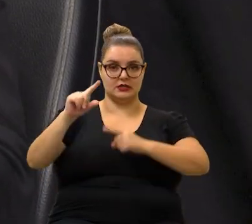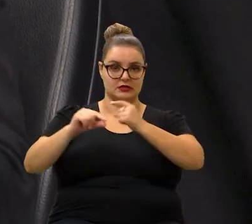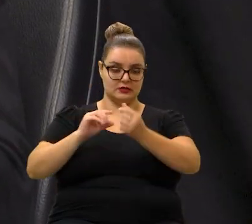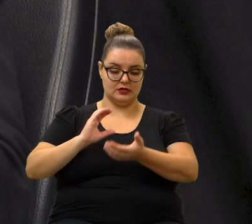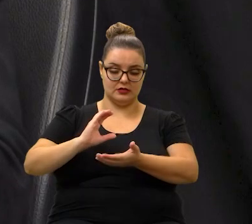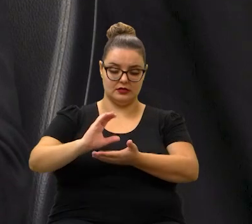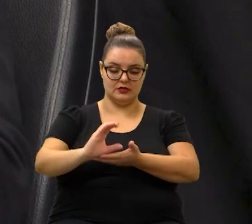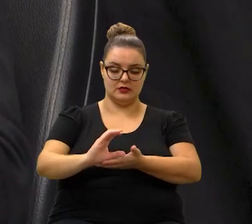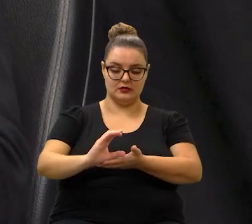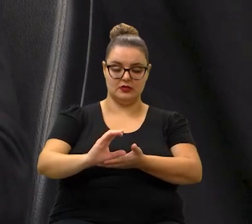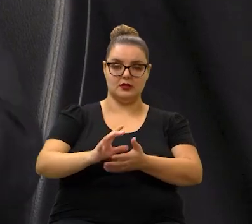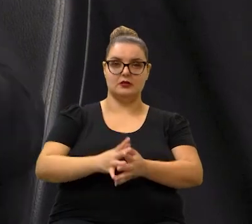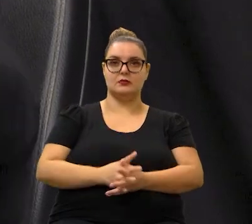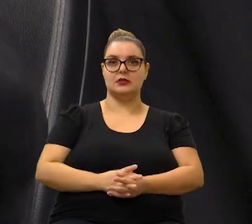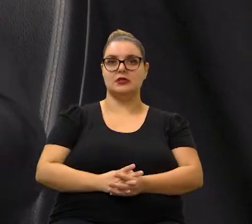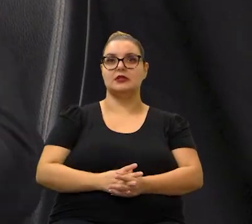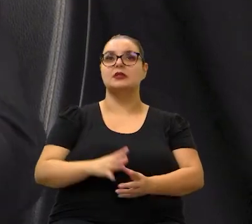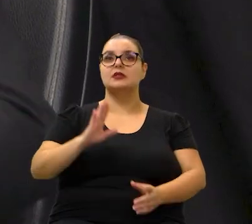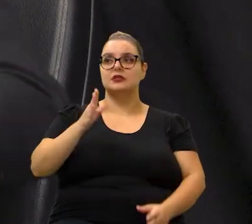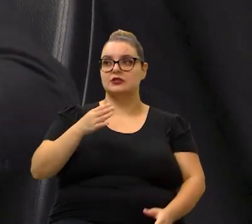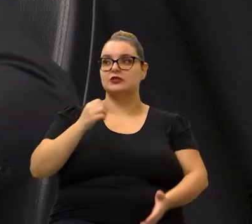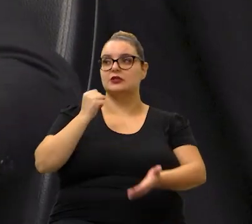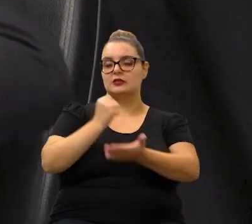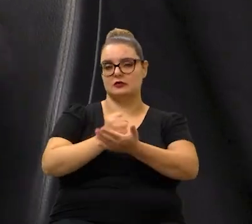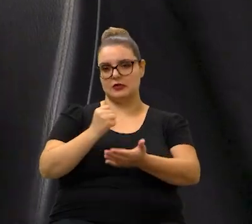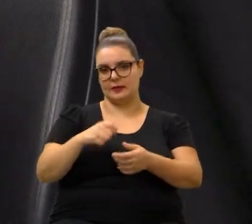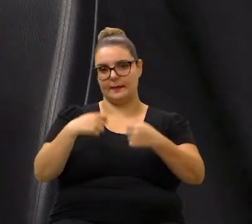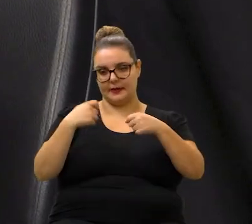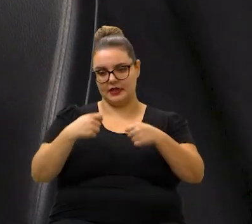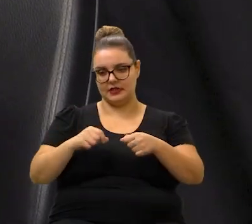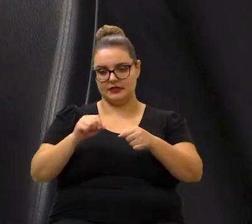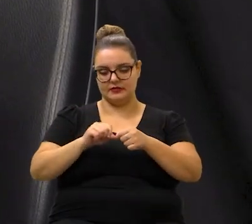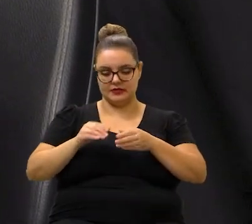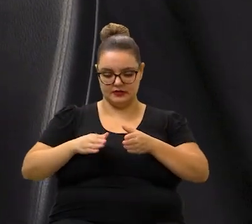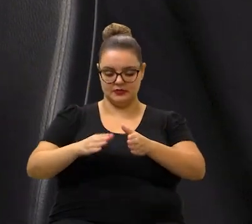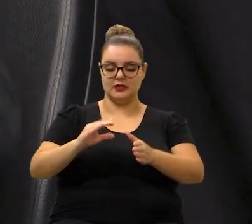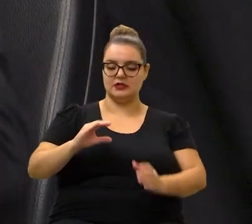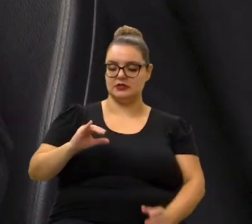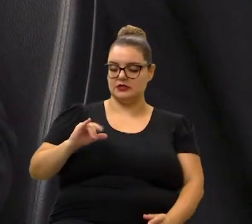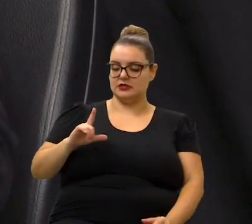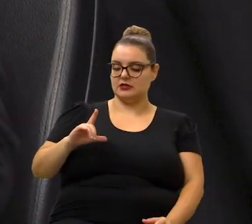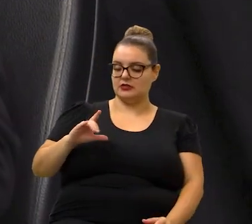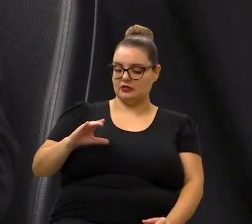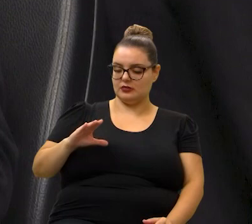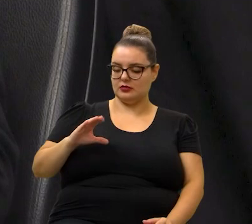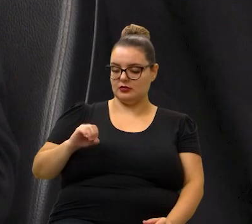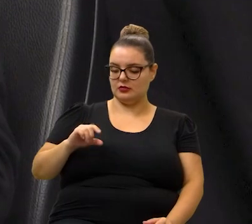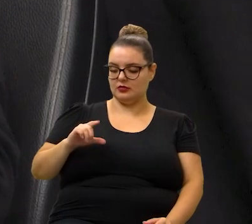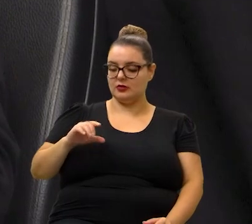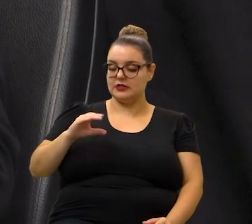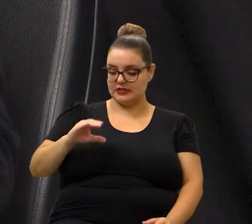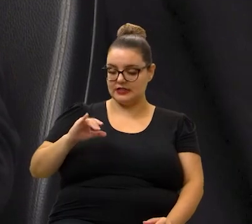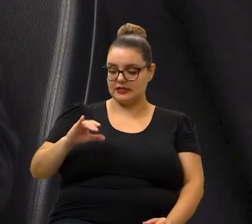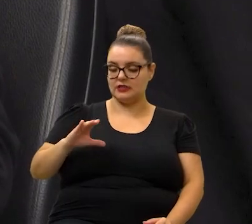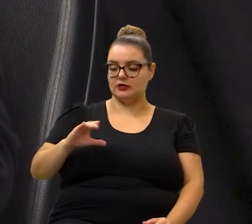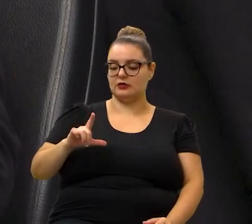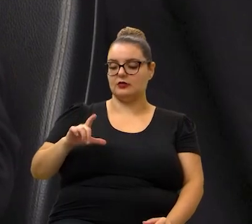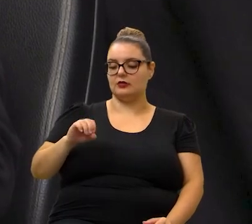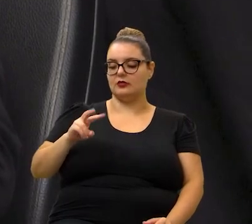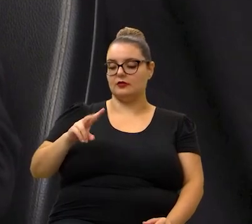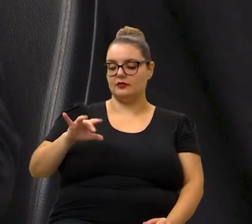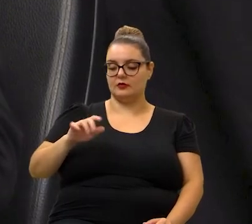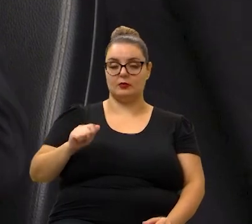da ciclovia é uma verba que já é carimbada ela tem que ser feita a ciclovia ali então nós estamos agora